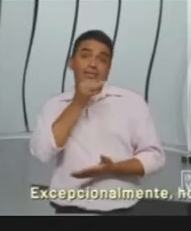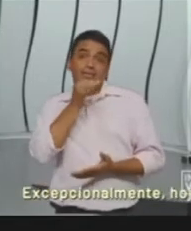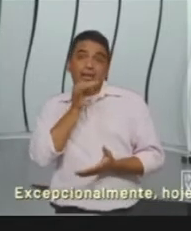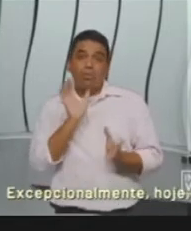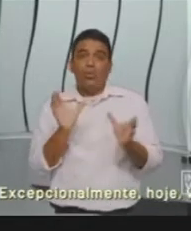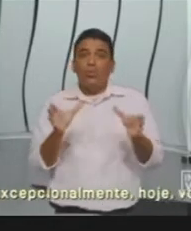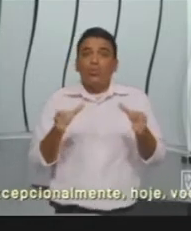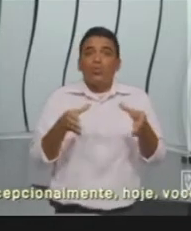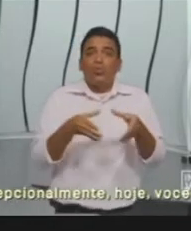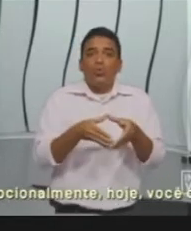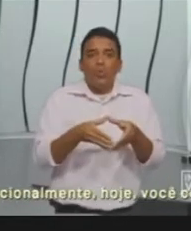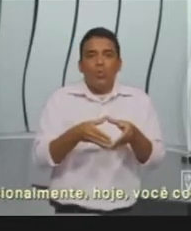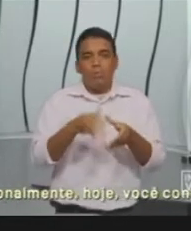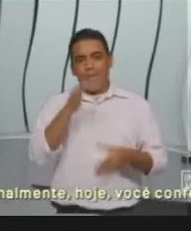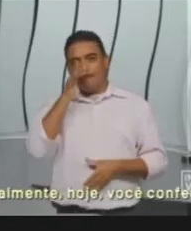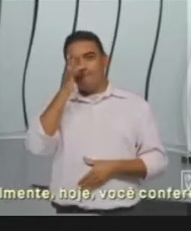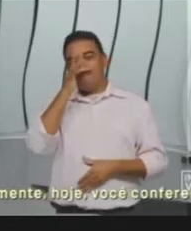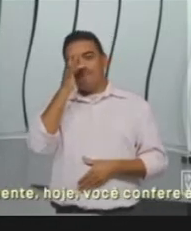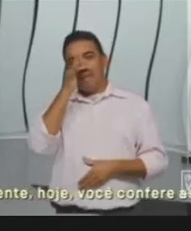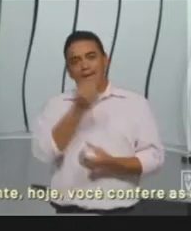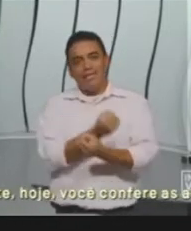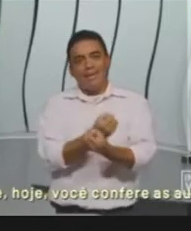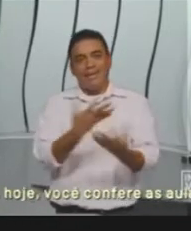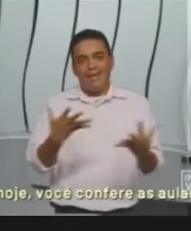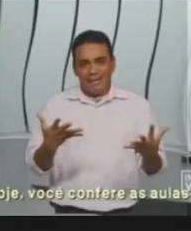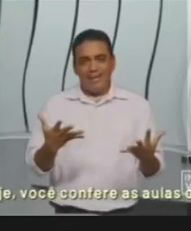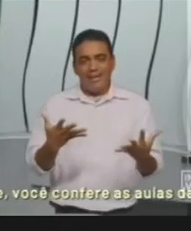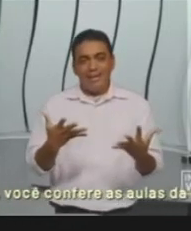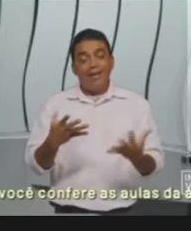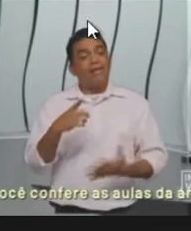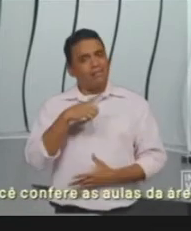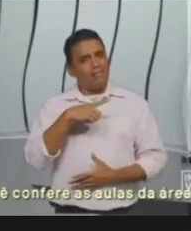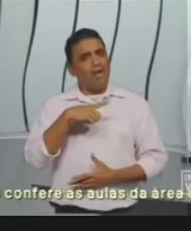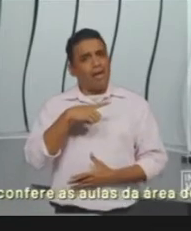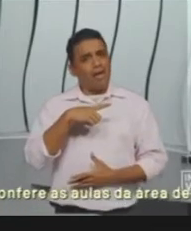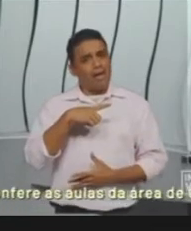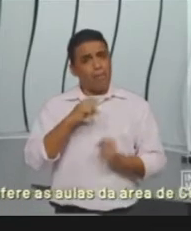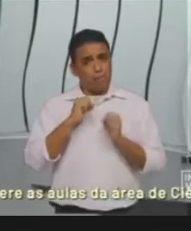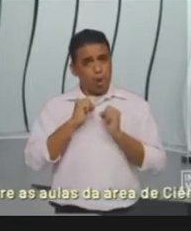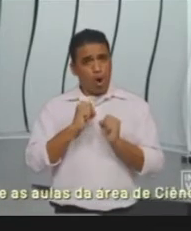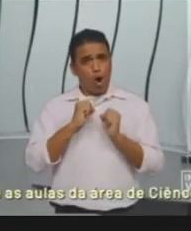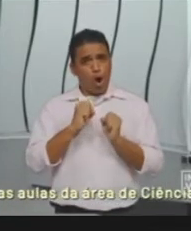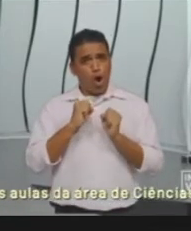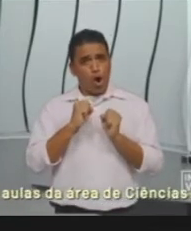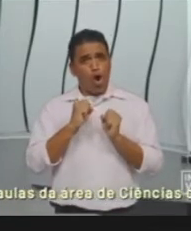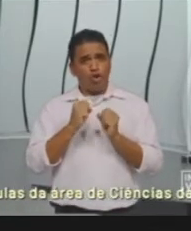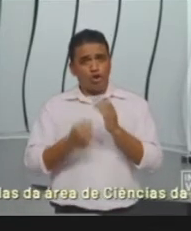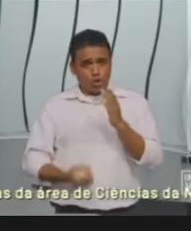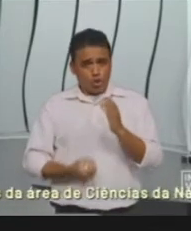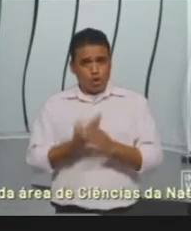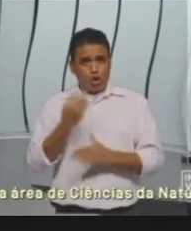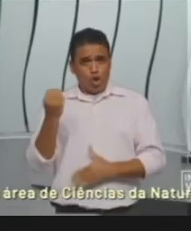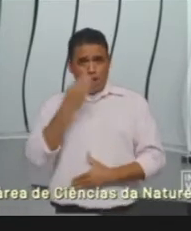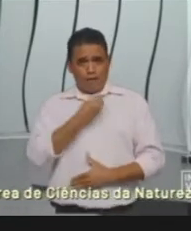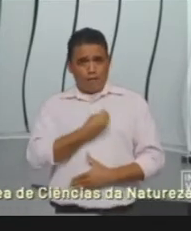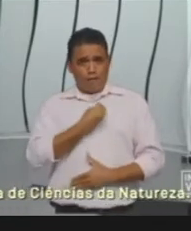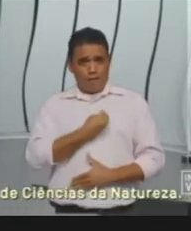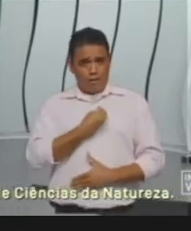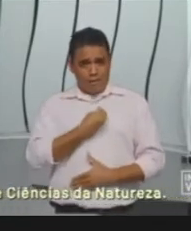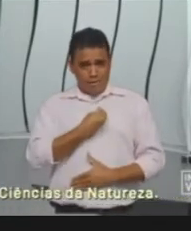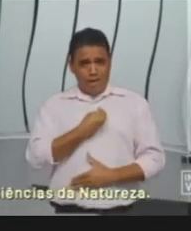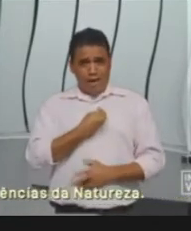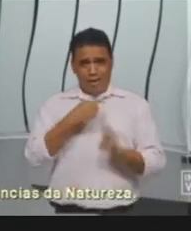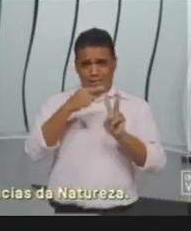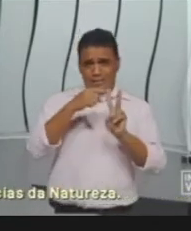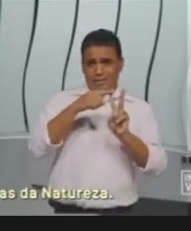na reprodução de plantas, você tem uma fase que tem uma parte da reprodução que é sexuada e uma parte que